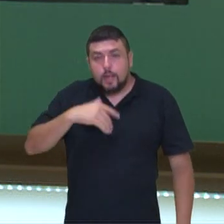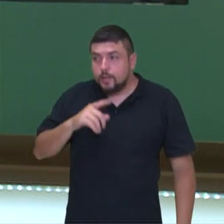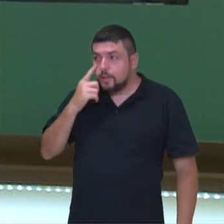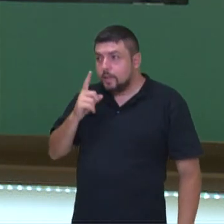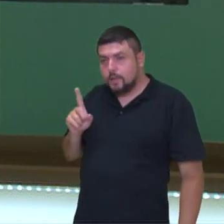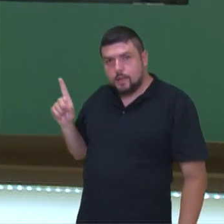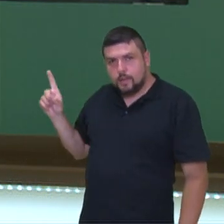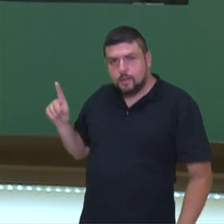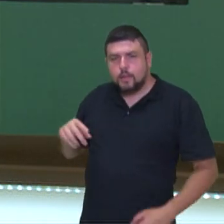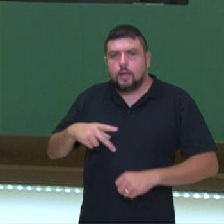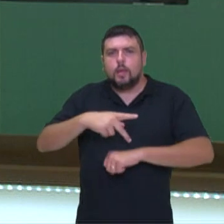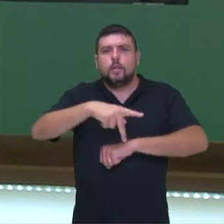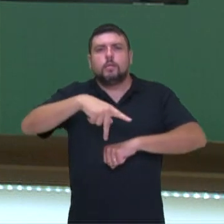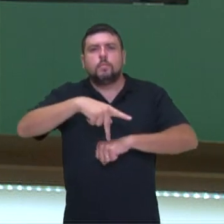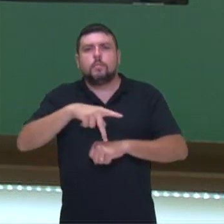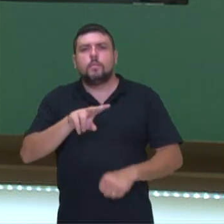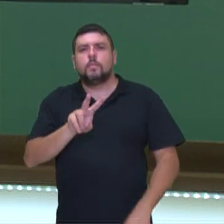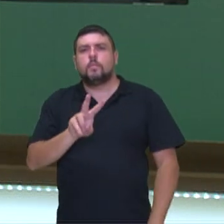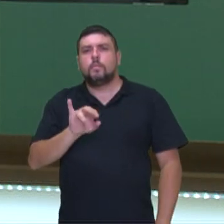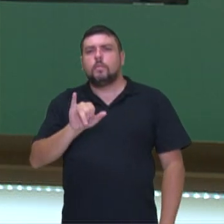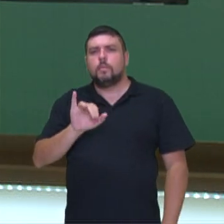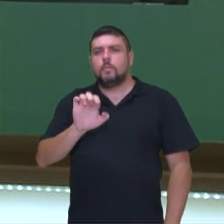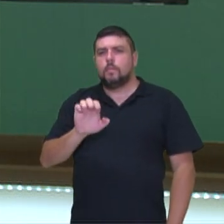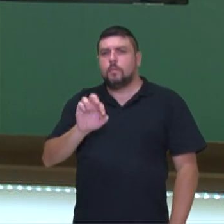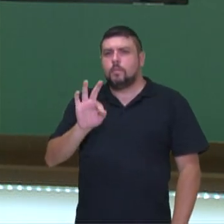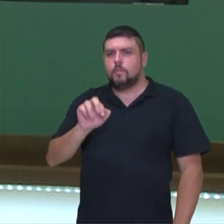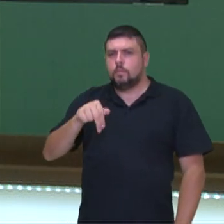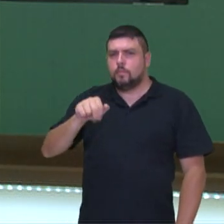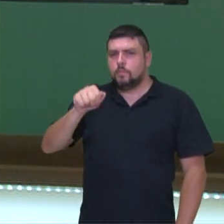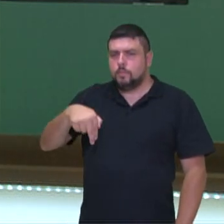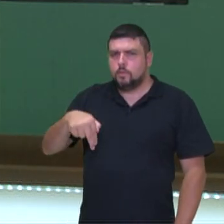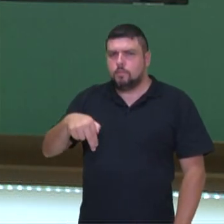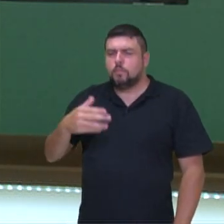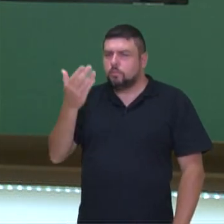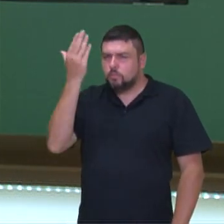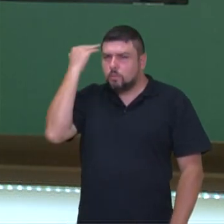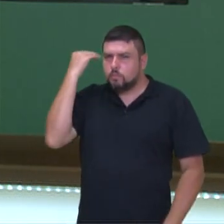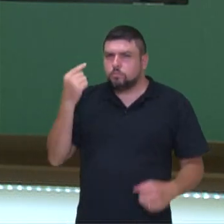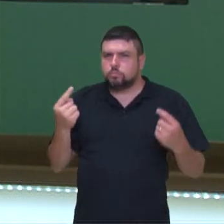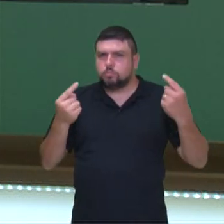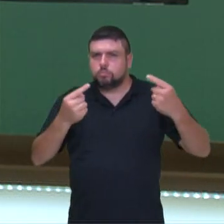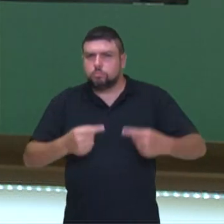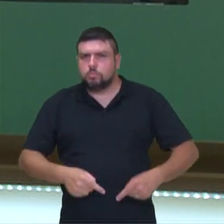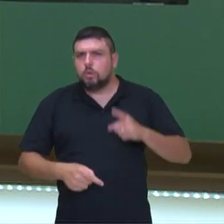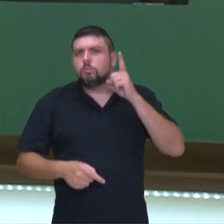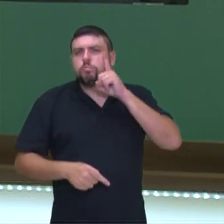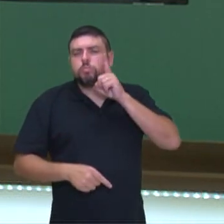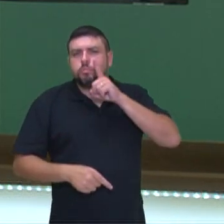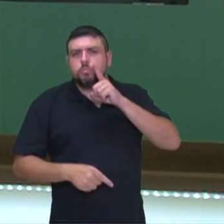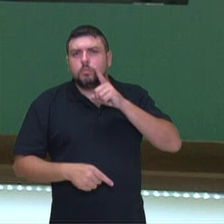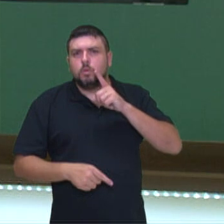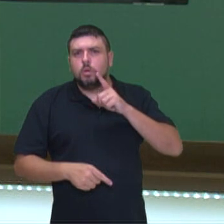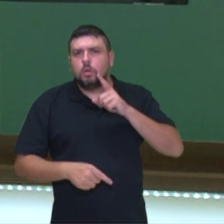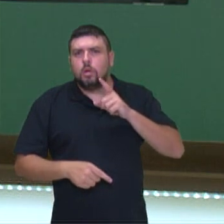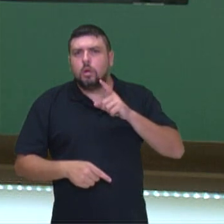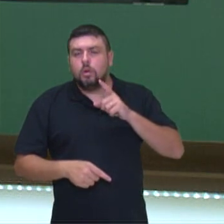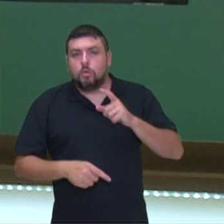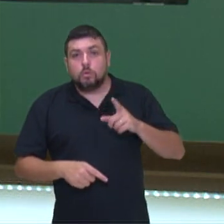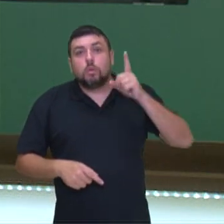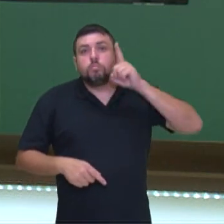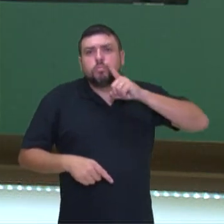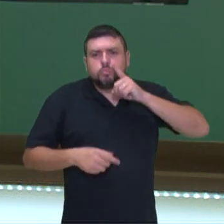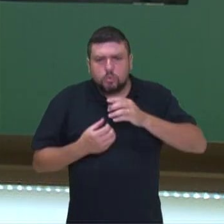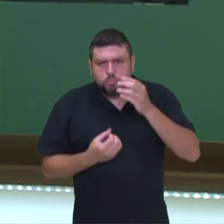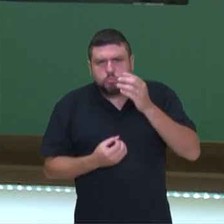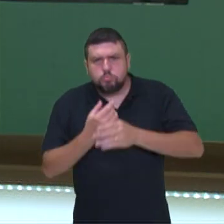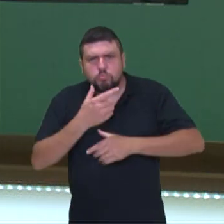Vietnã teve um grande conflito há muito tempo com os Estados Unidos. E os Estados Unidos criou armas demoníacas para tentar